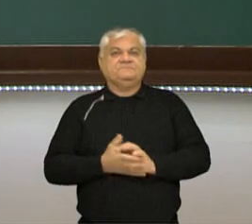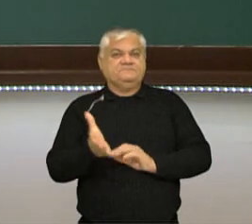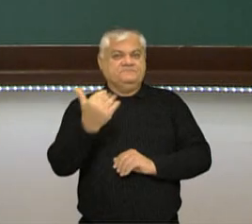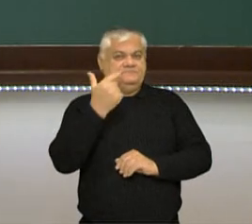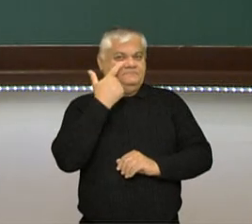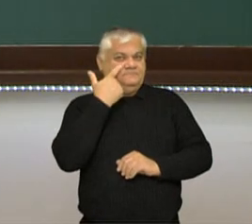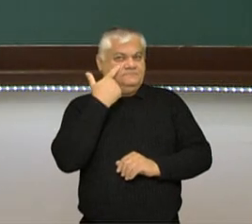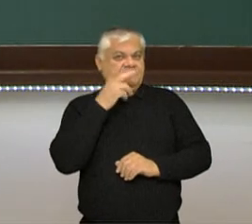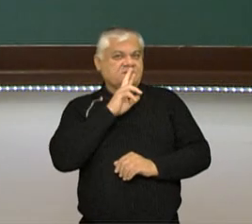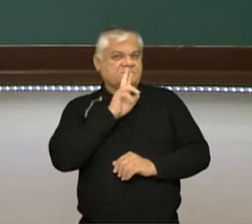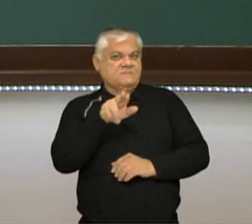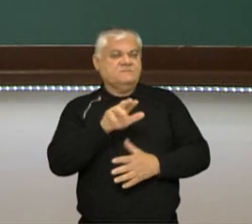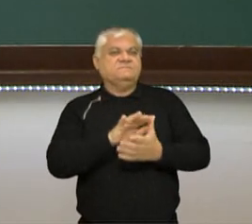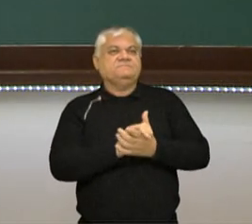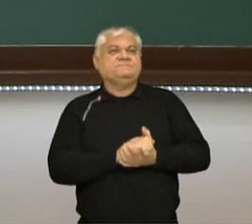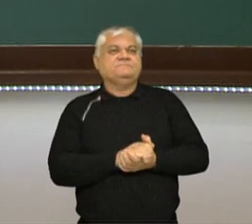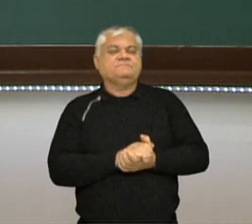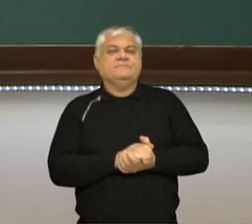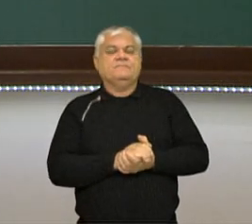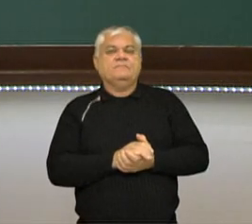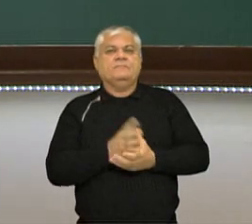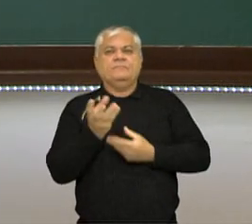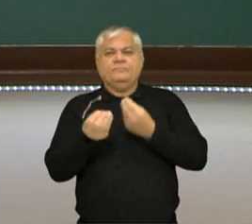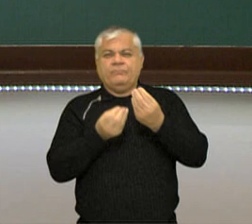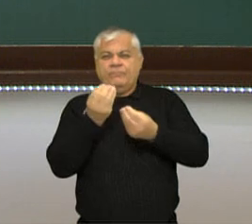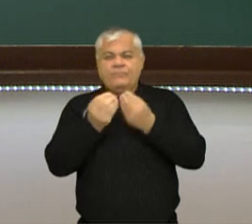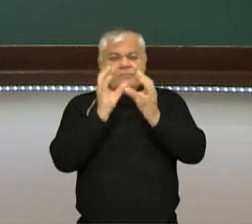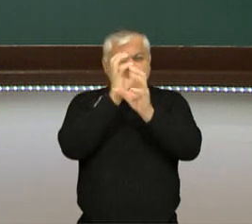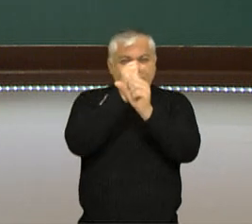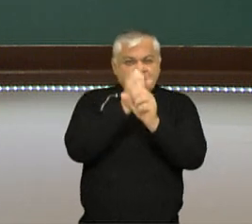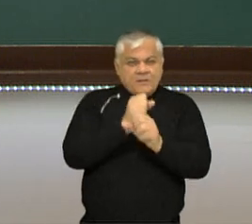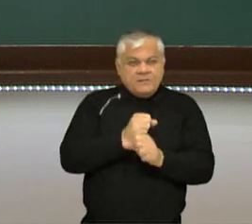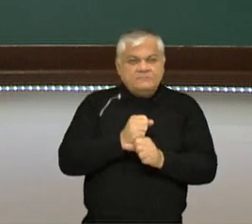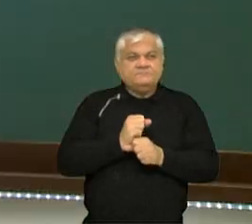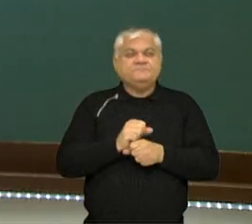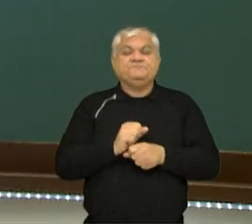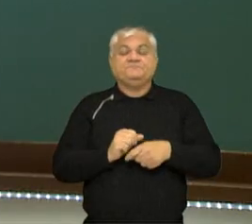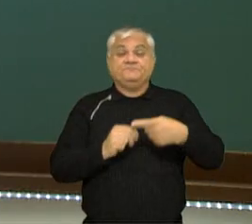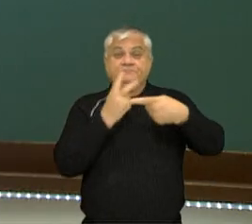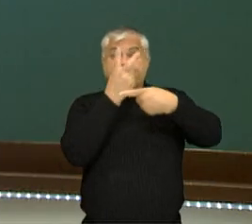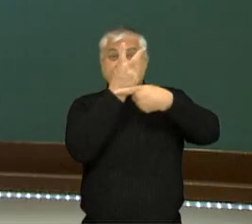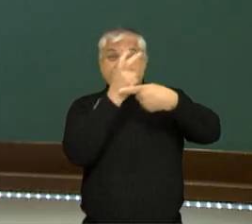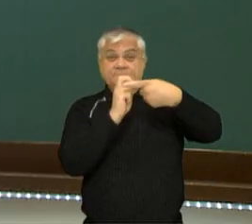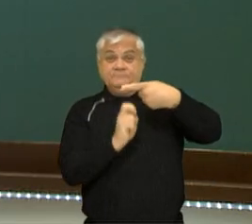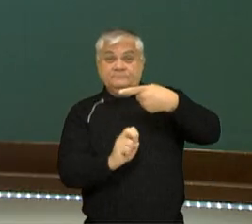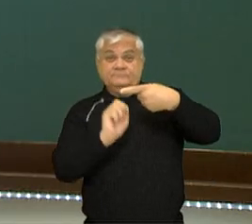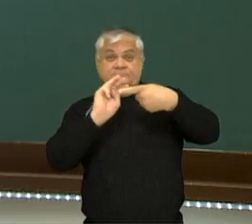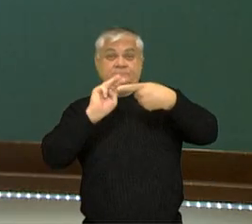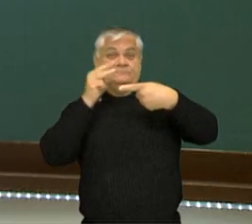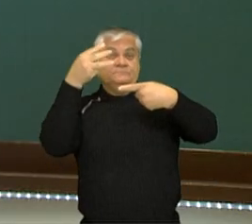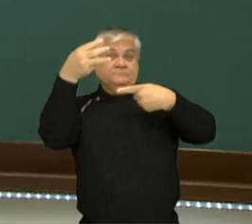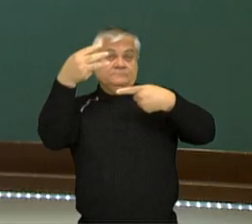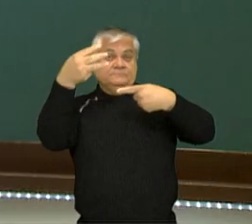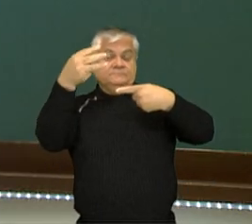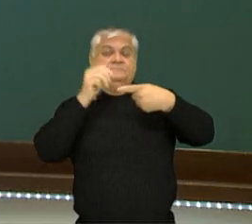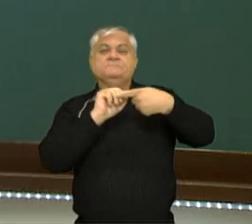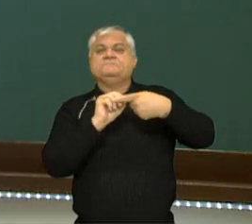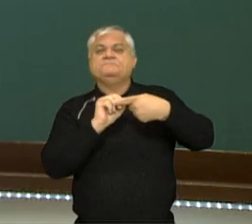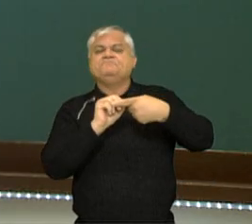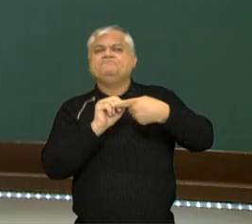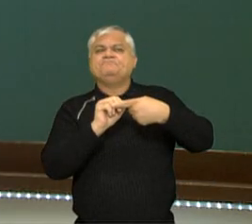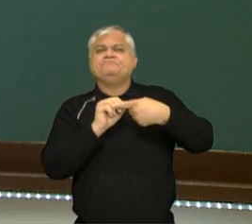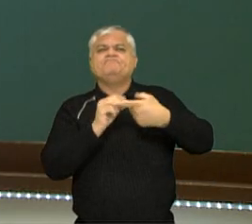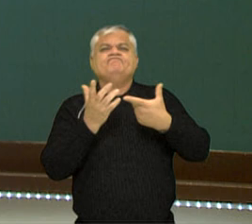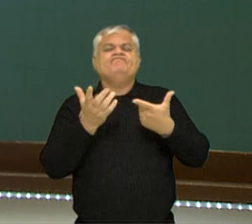Vamos lá? Então, vamos calcular aqui a nossa potência. Olha lá, 2 quintos elevado à terceira potência.